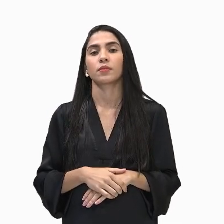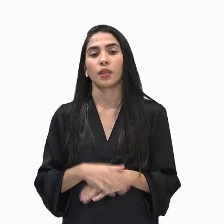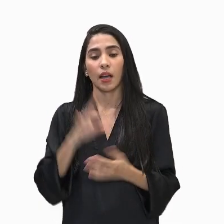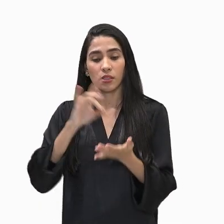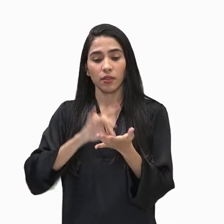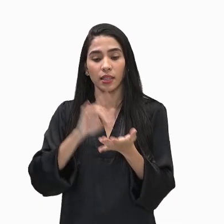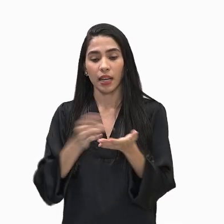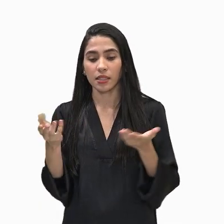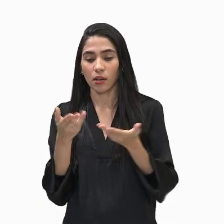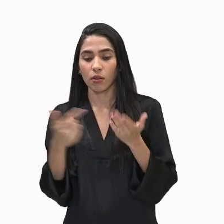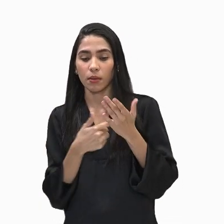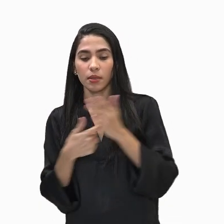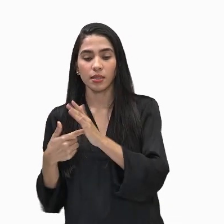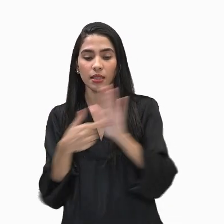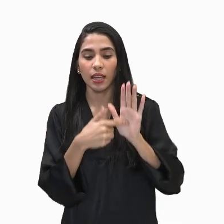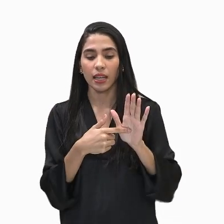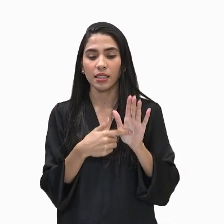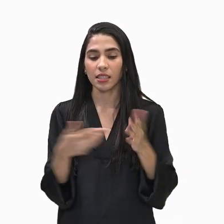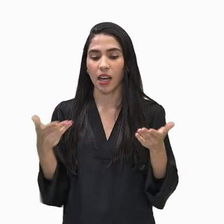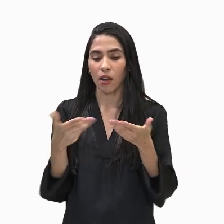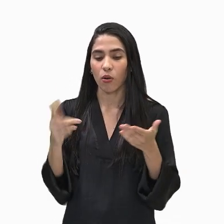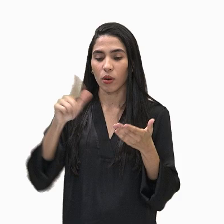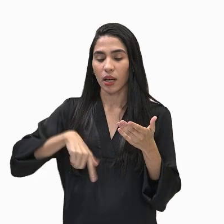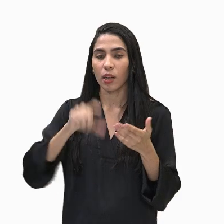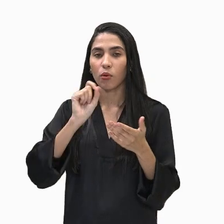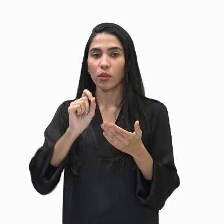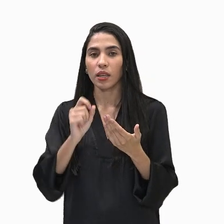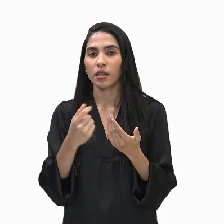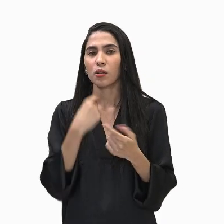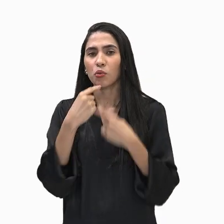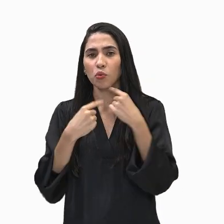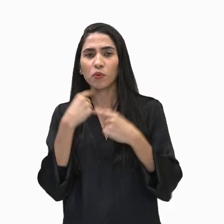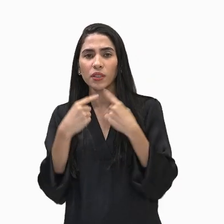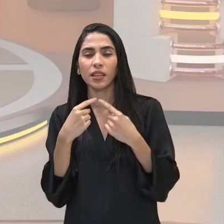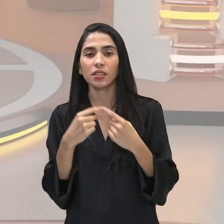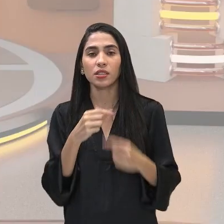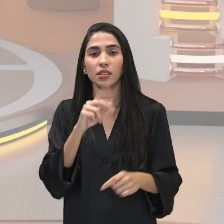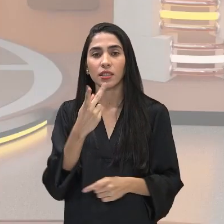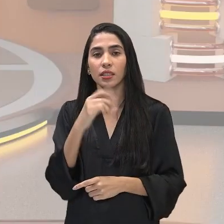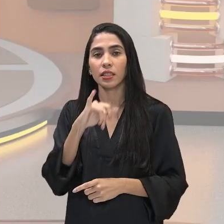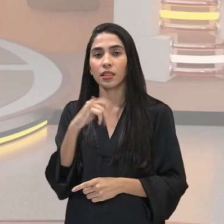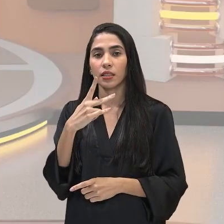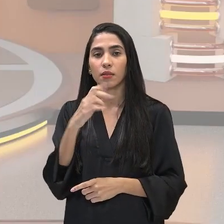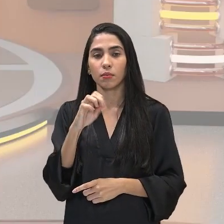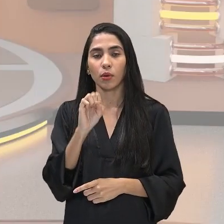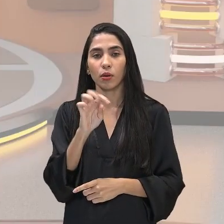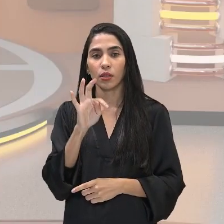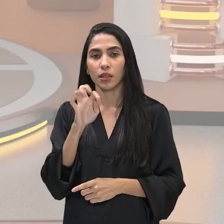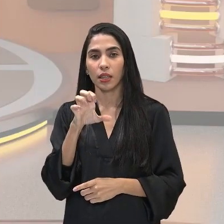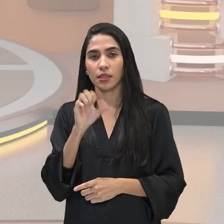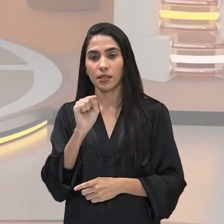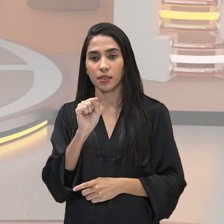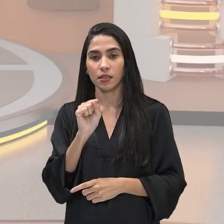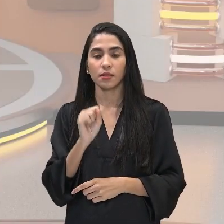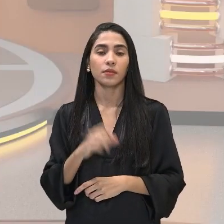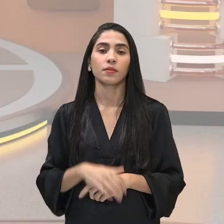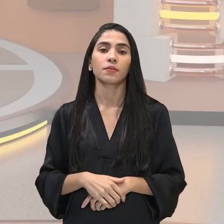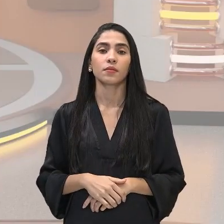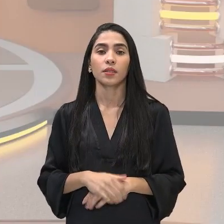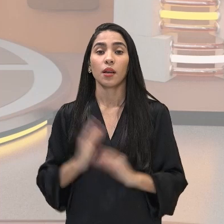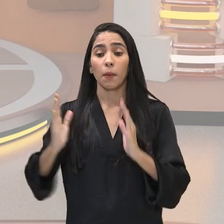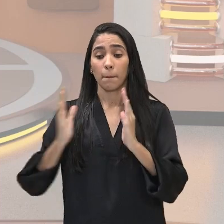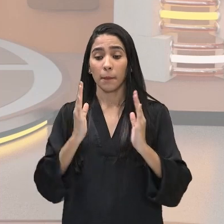aqui não passam de hipóteses. Olha só que interessante. Lá no